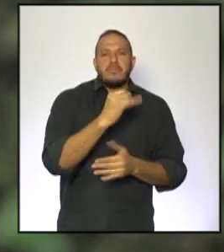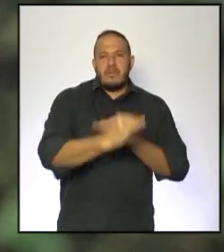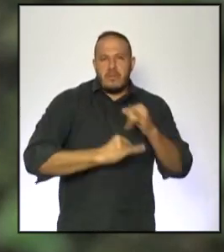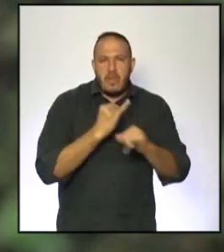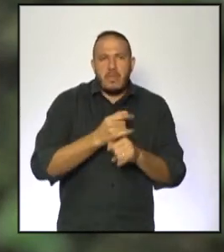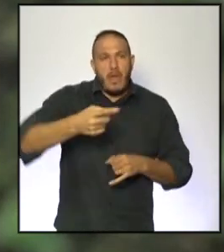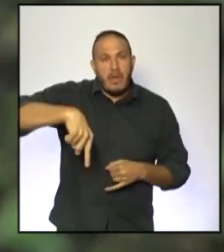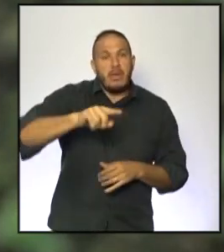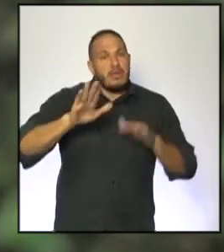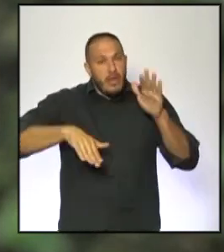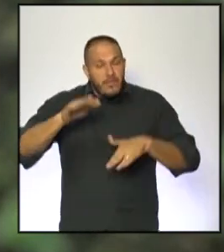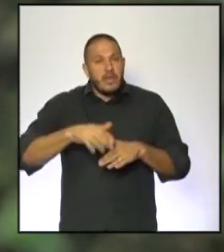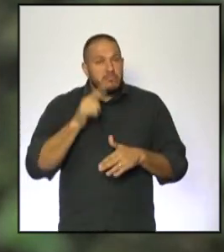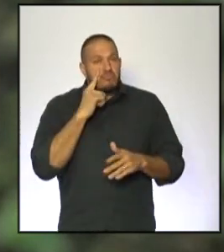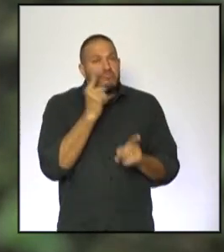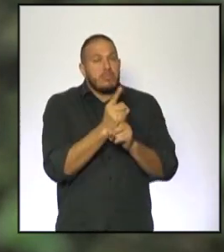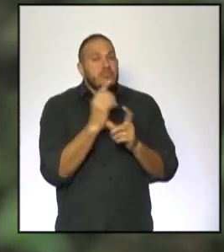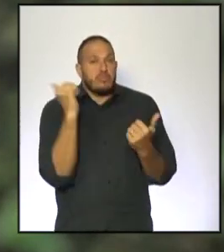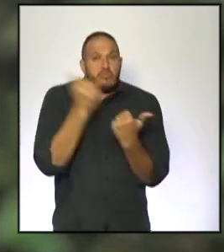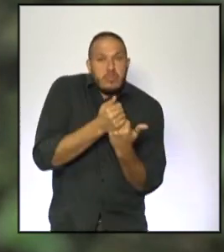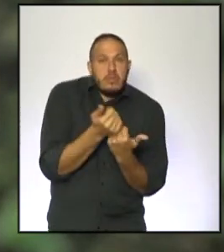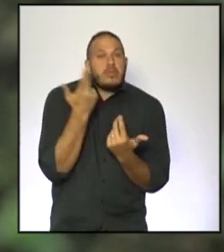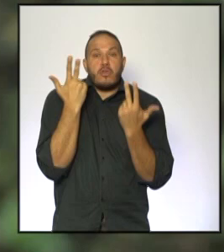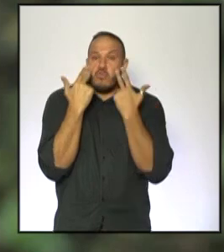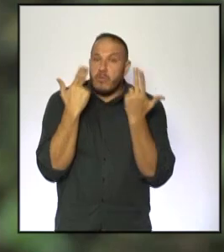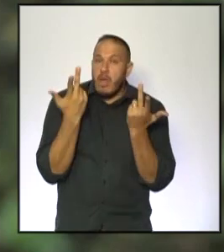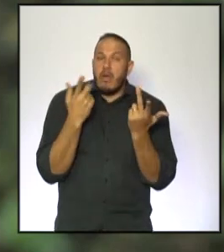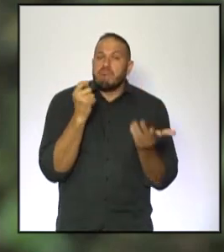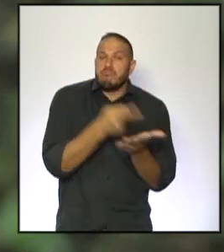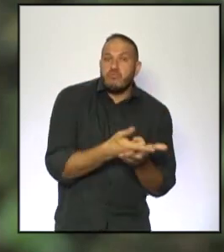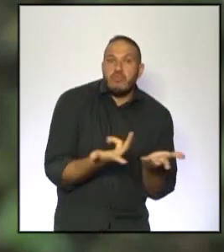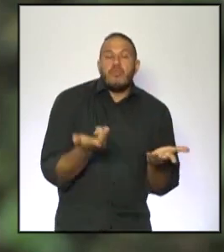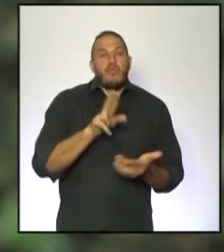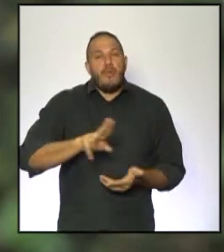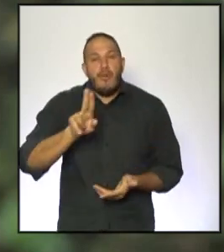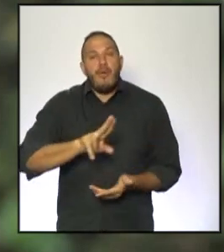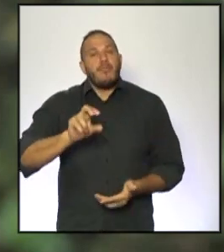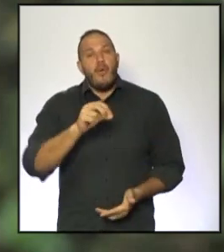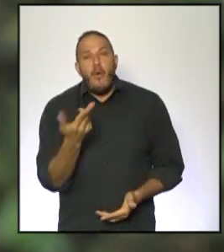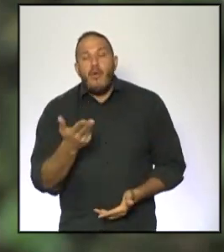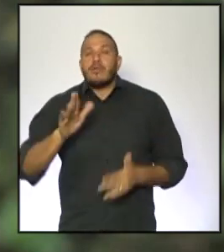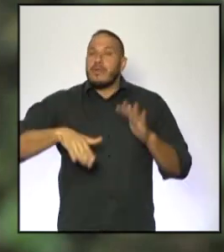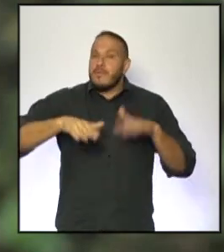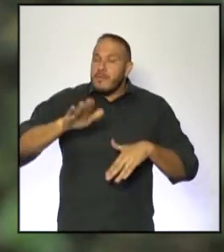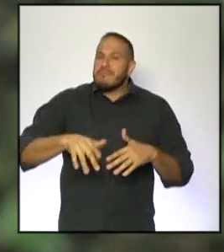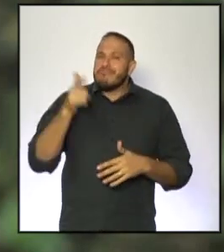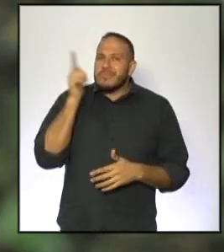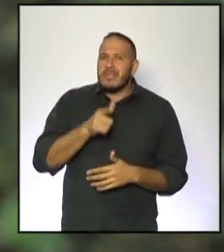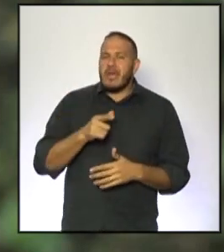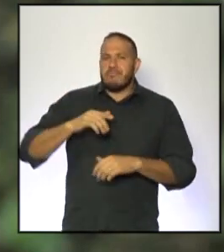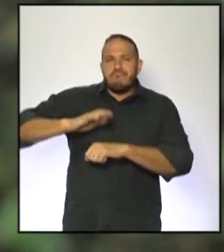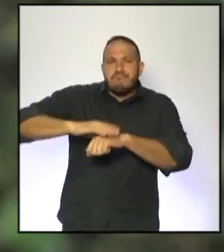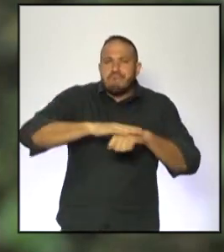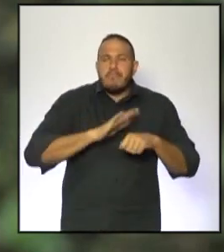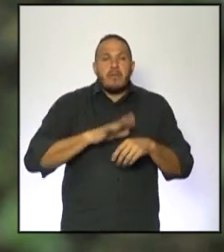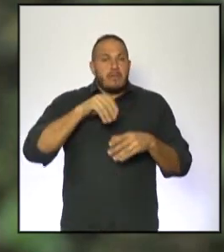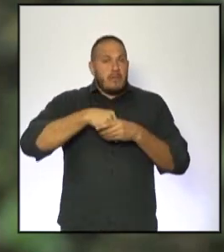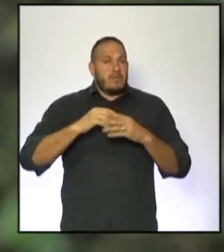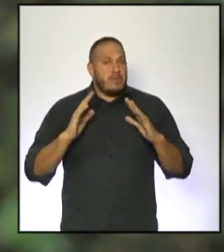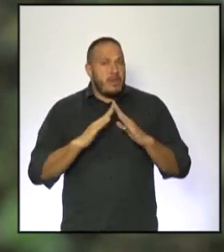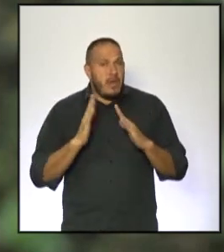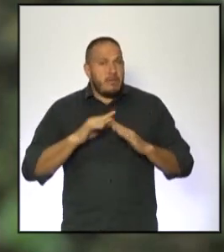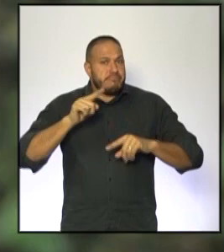você encontre substitutos naturais para aquilo que você consome, ou talvez você consiga aprender a fazer em casa alguns dos